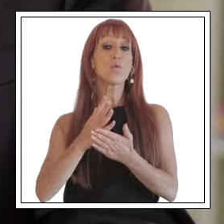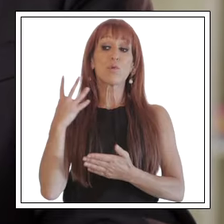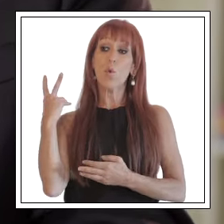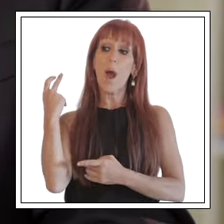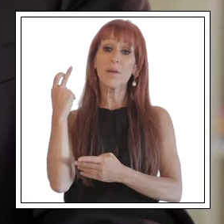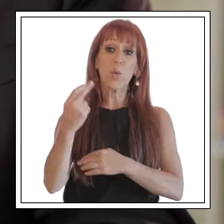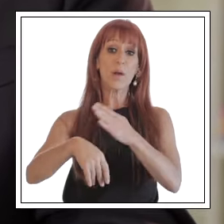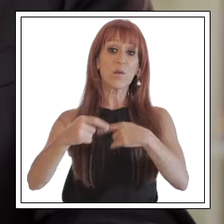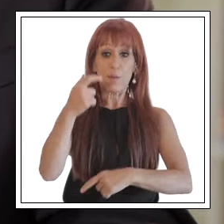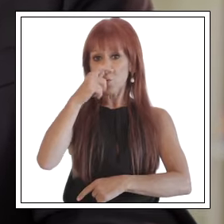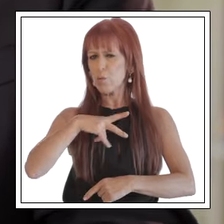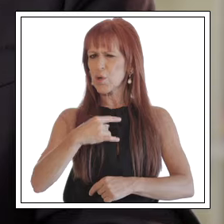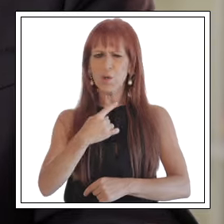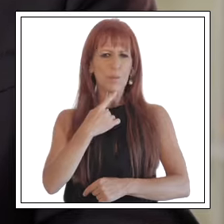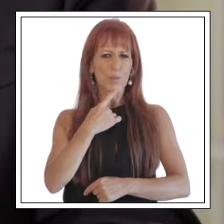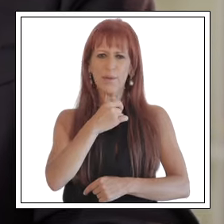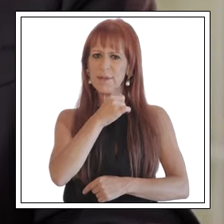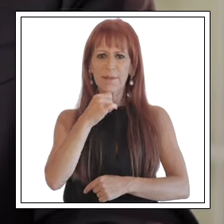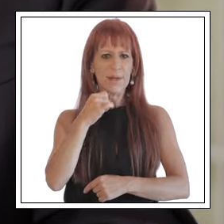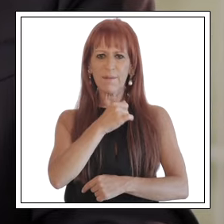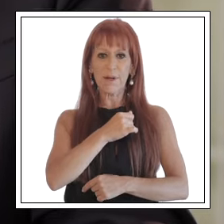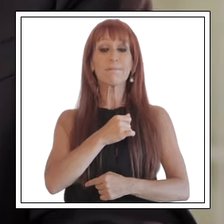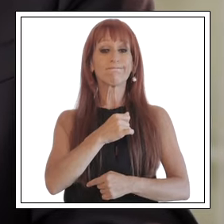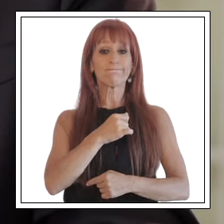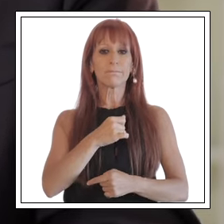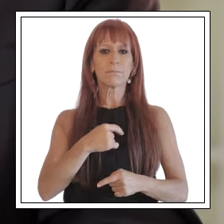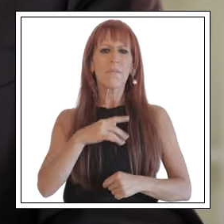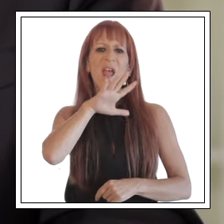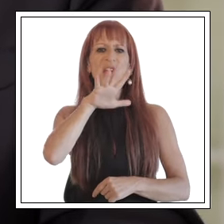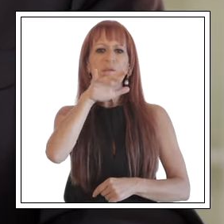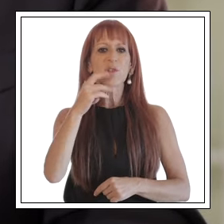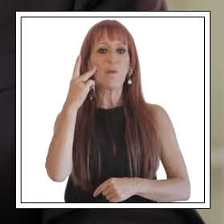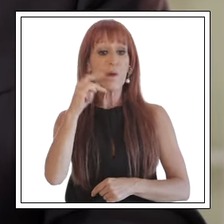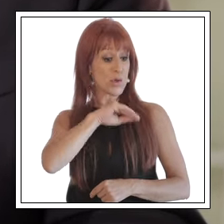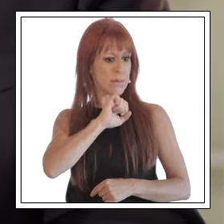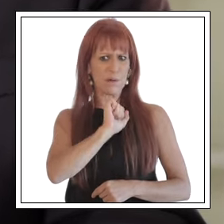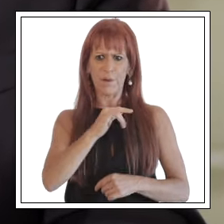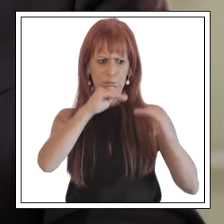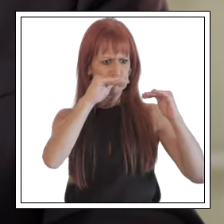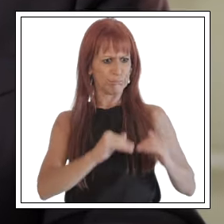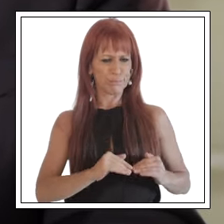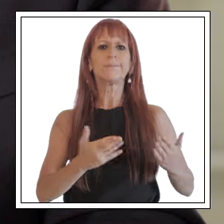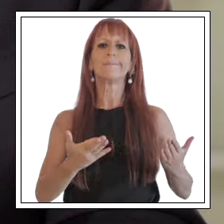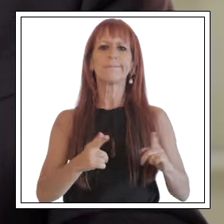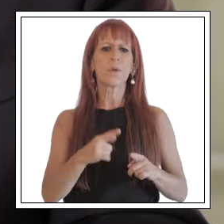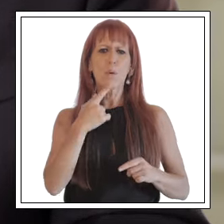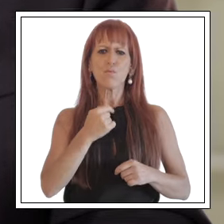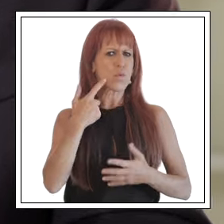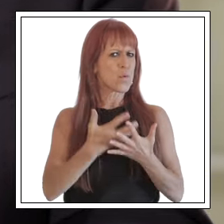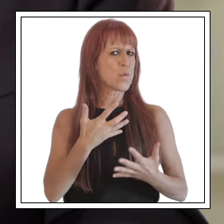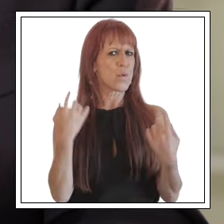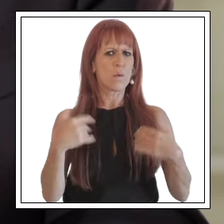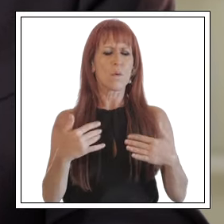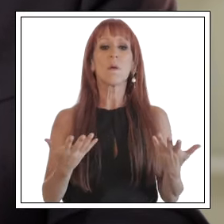Nos últimos 4 anos, os portugueses foram muito sacrificados. As famílias viram os seus rendimentos descer